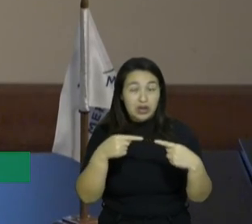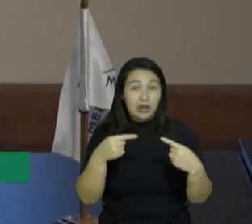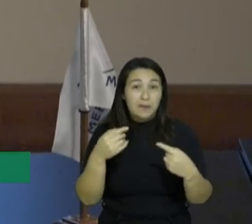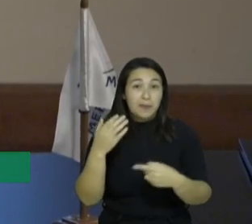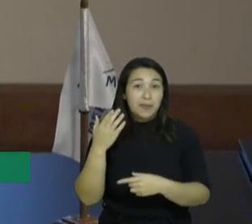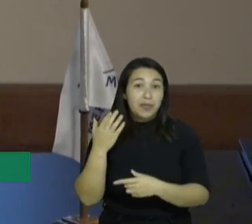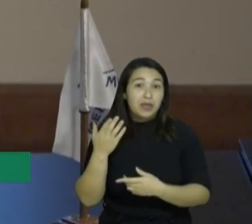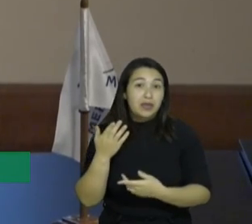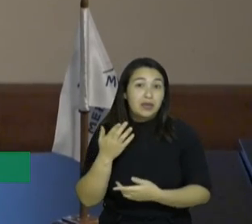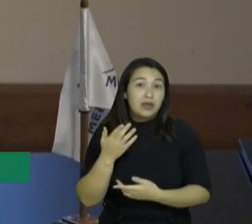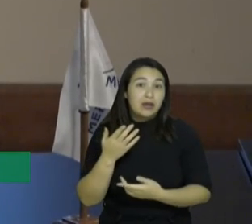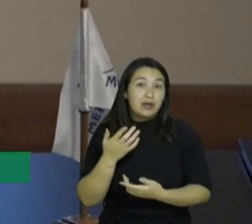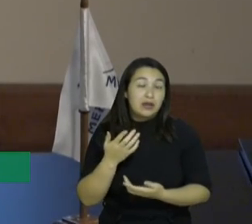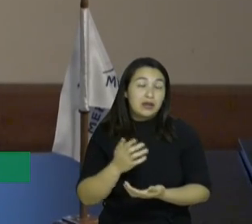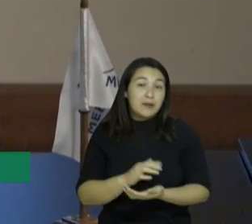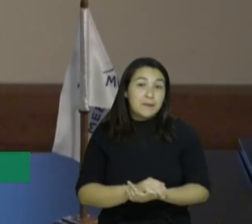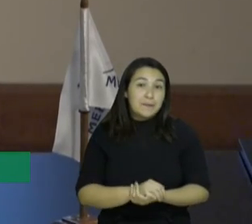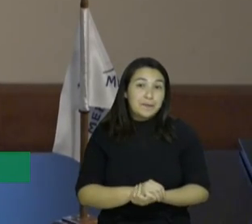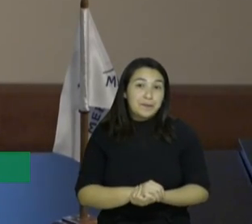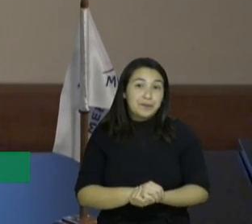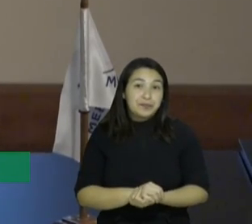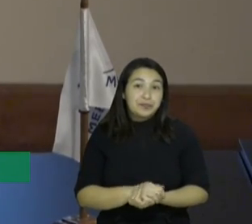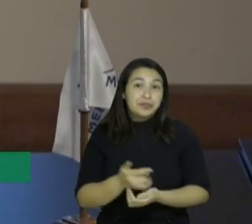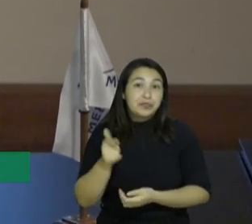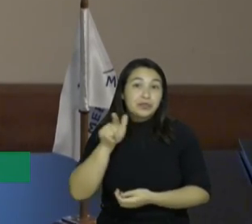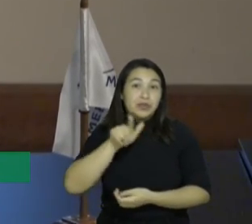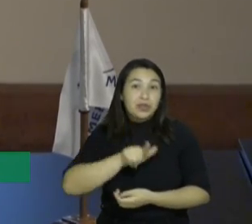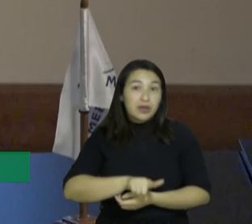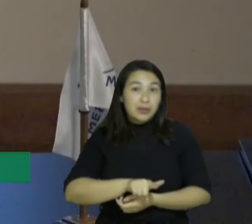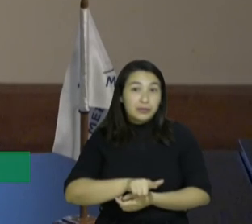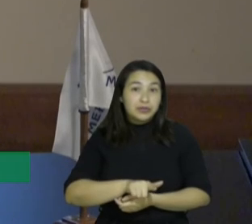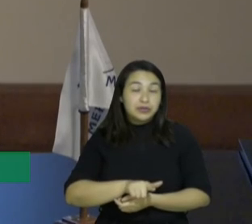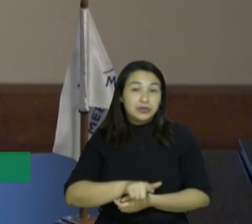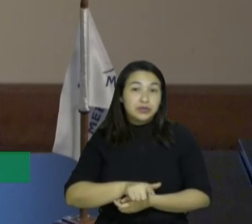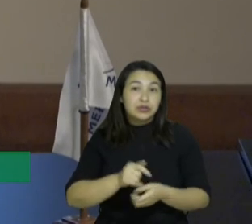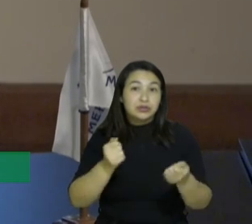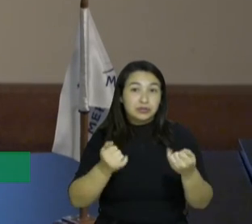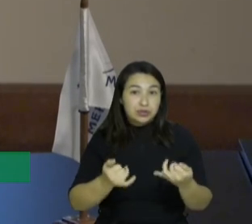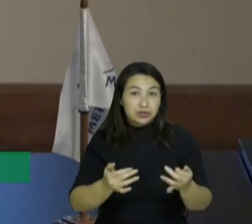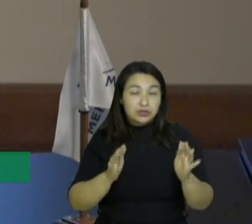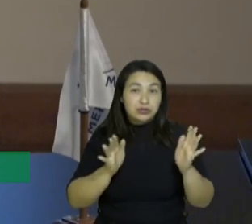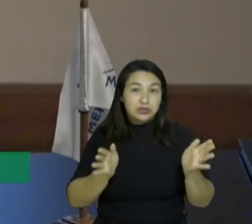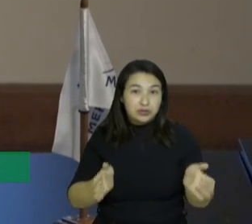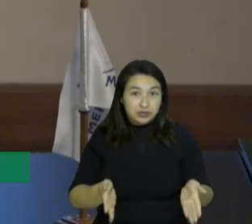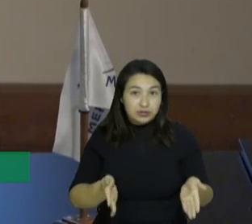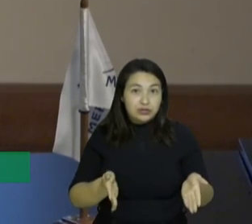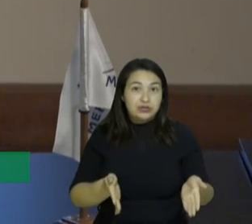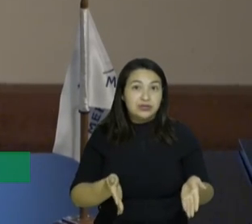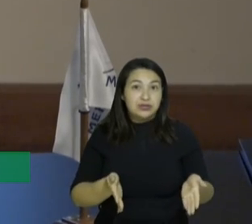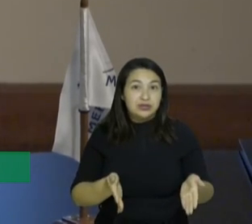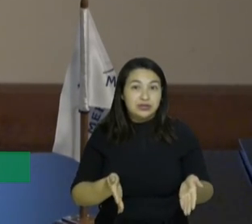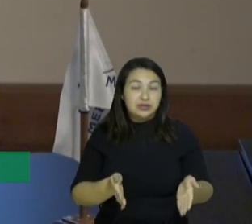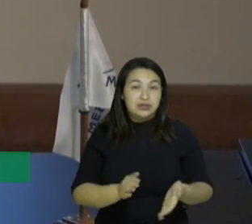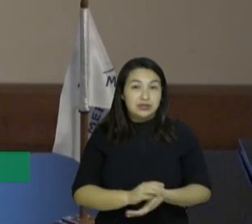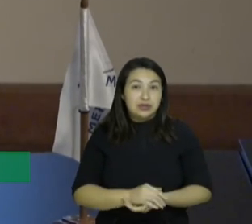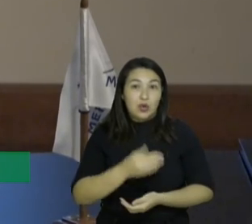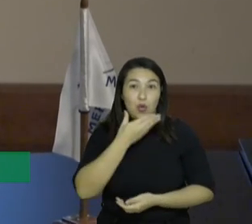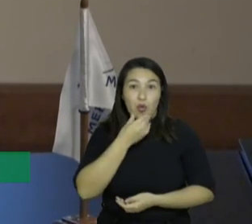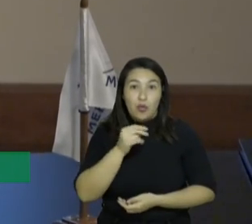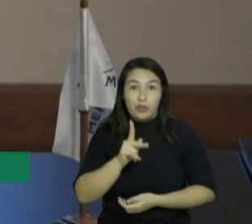devem ser consideradas e finalmente eh muito bem colocado agora finalmente pelo professor Claus